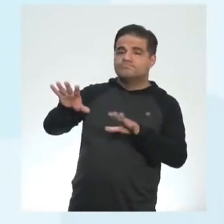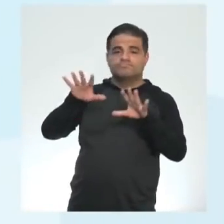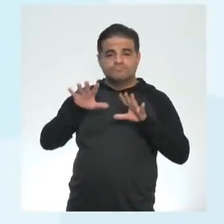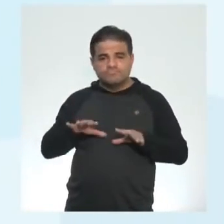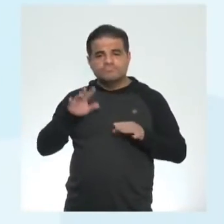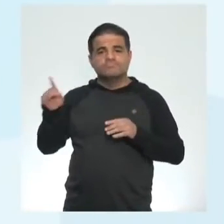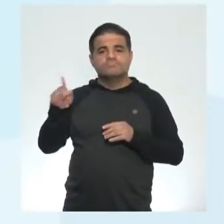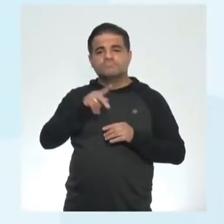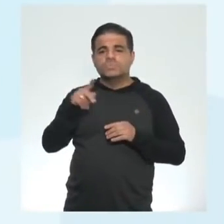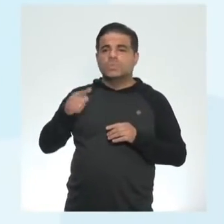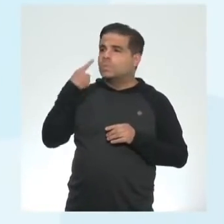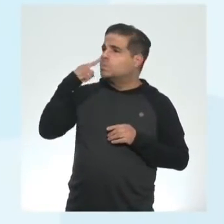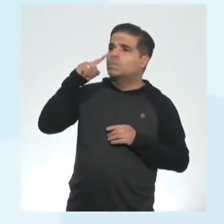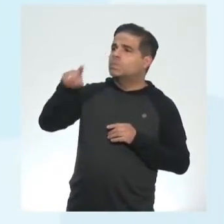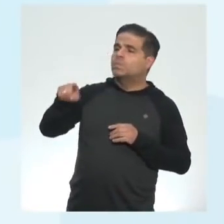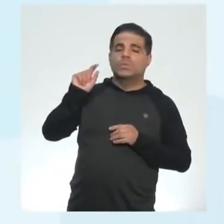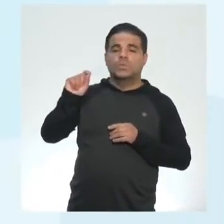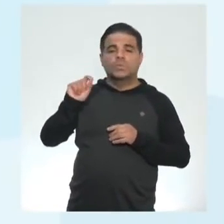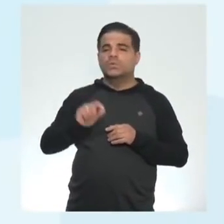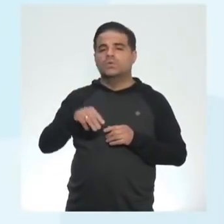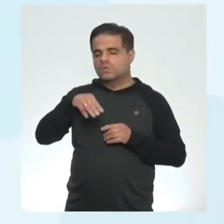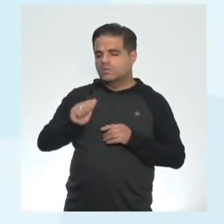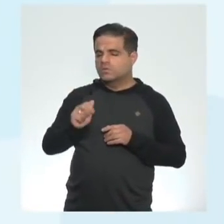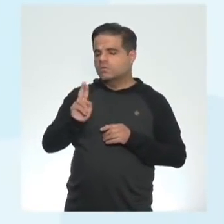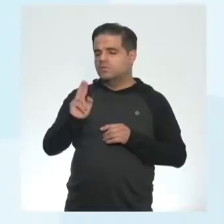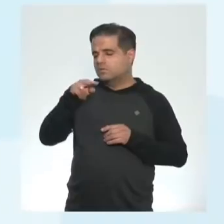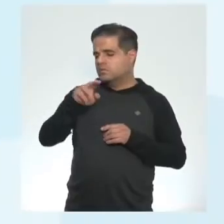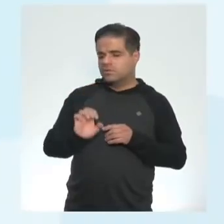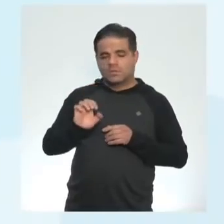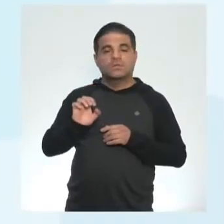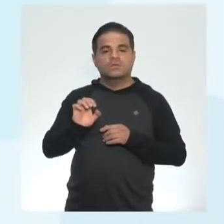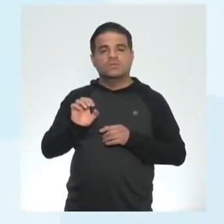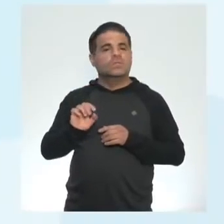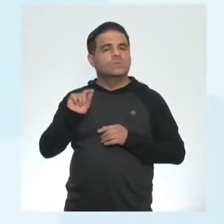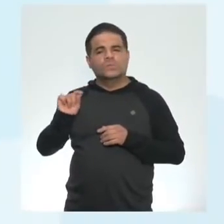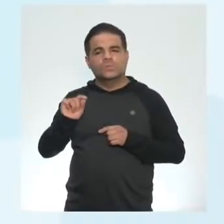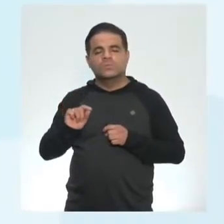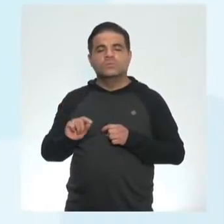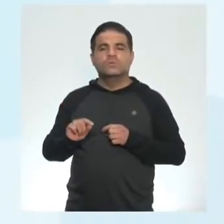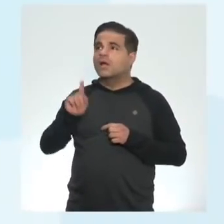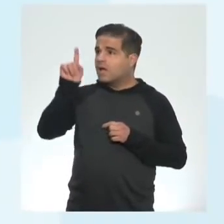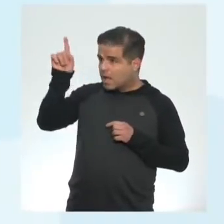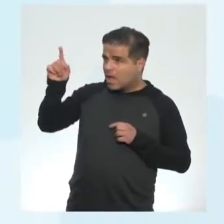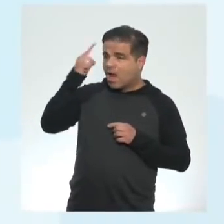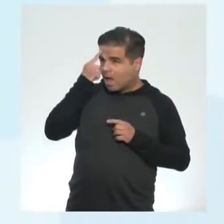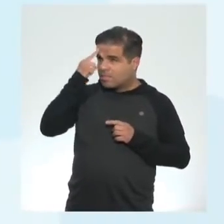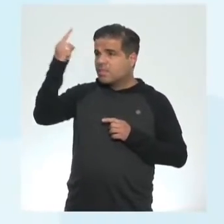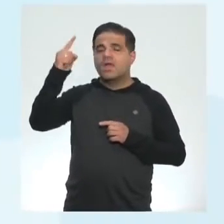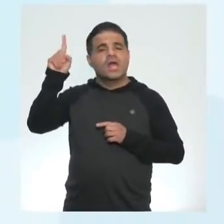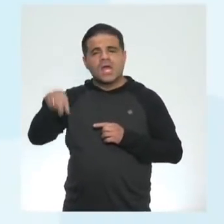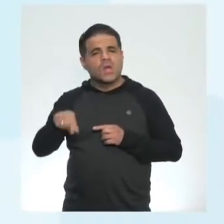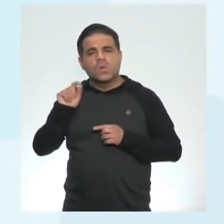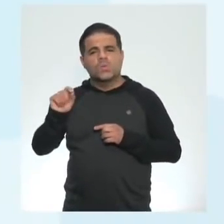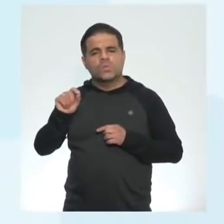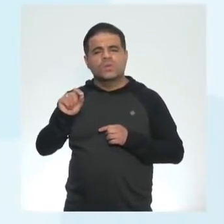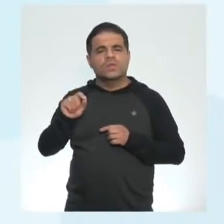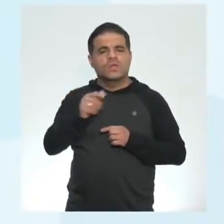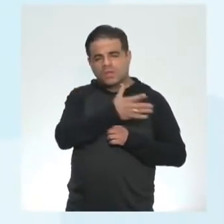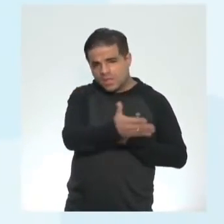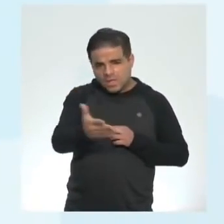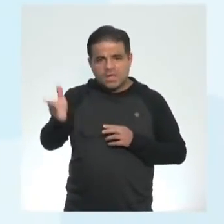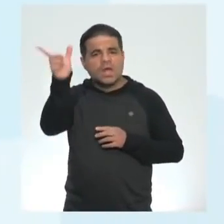prof. Olha aqui, professora Luiz, o rio Marne. Ok? Então, a ideia era que